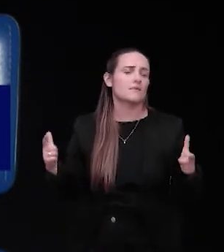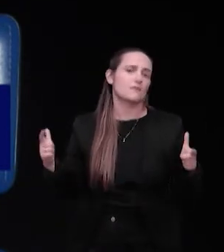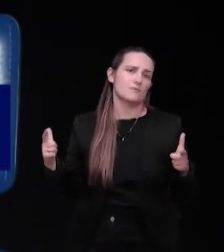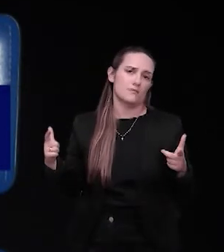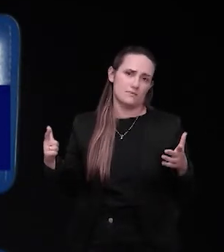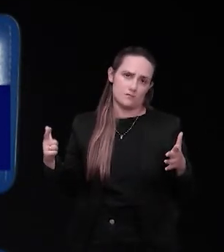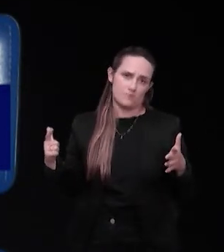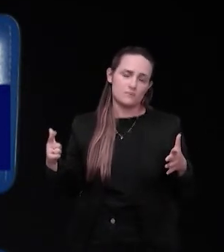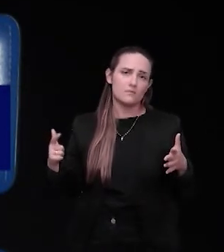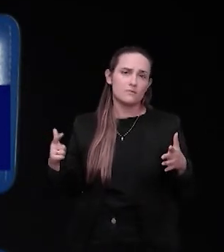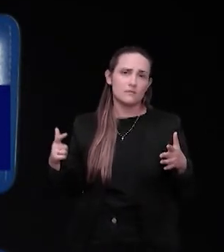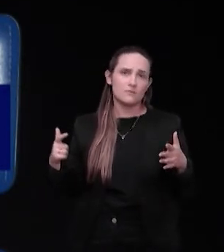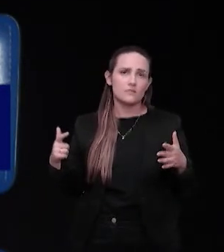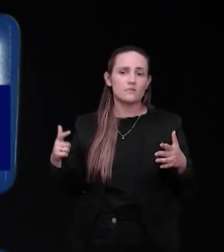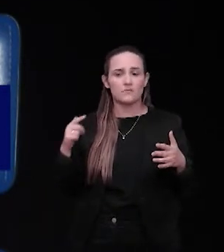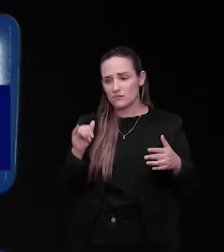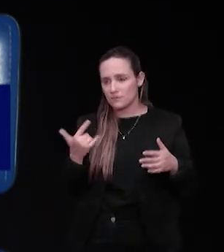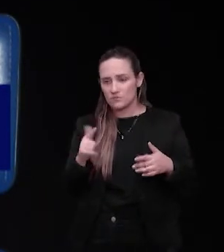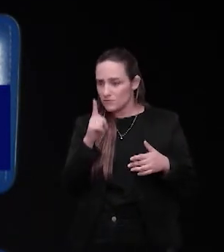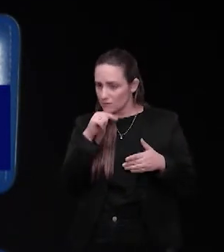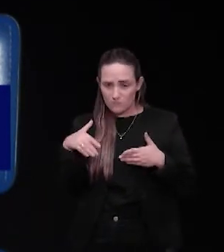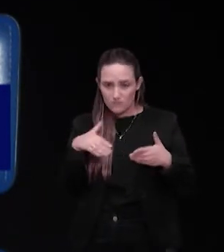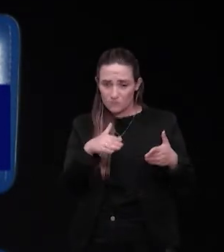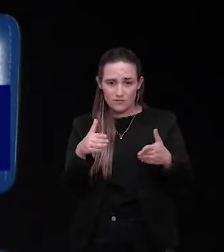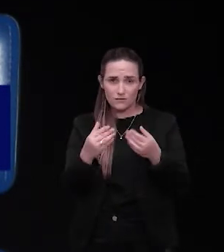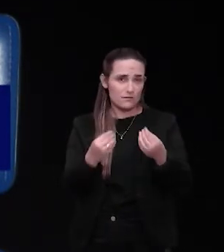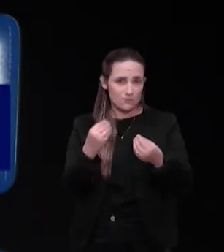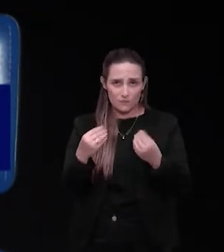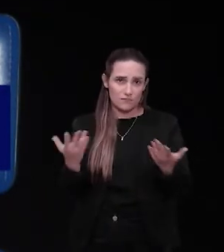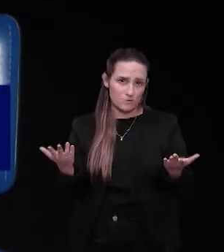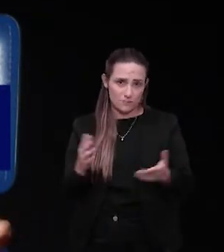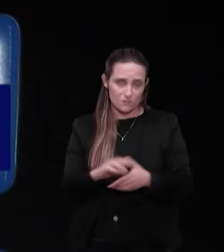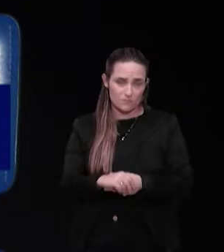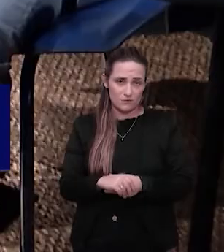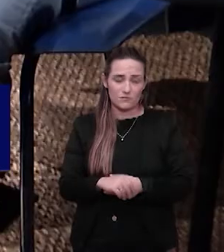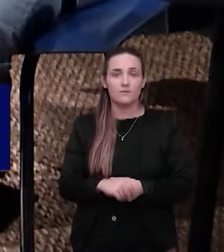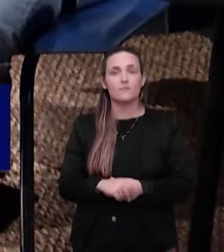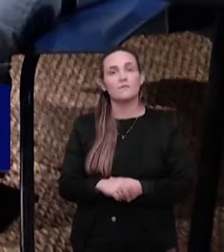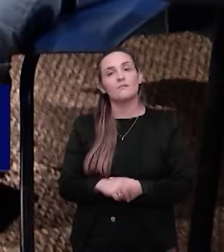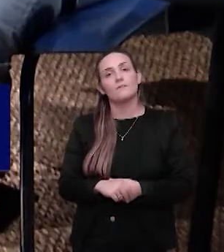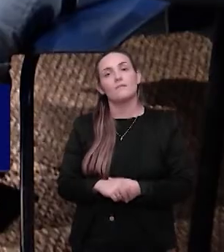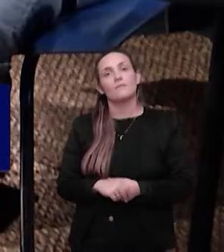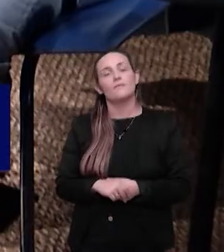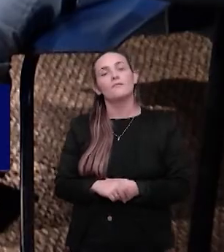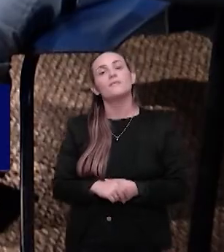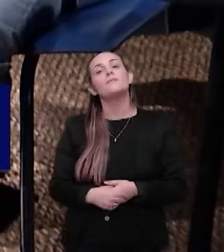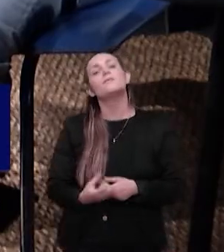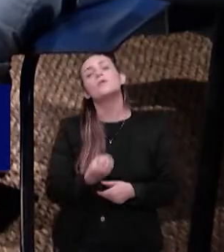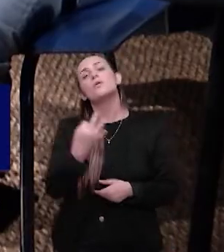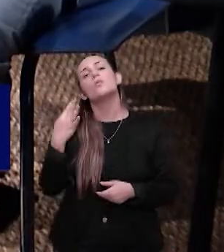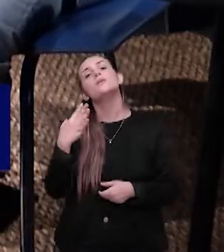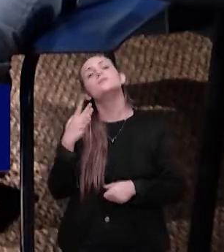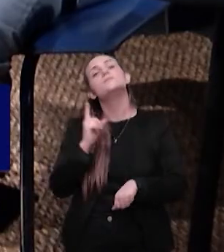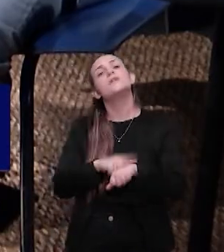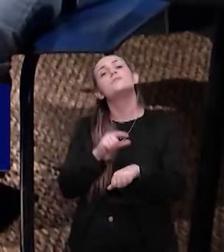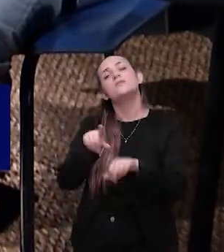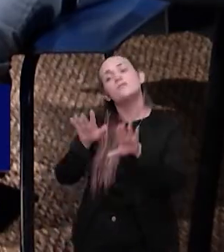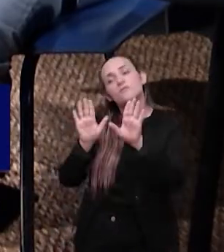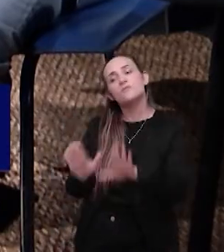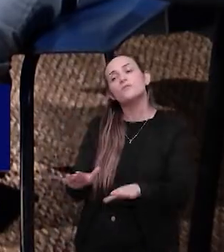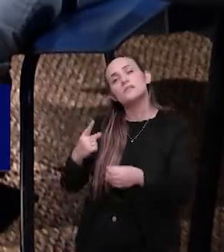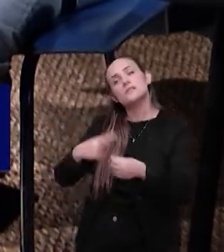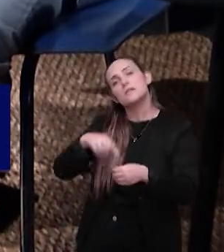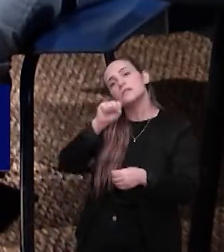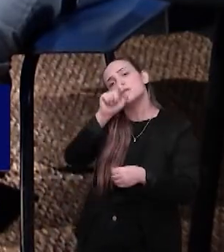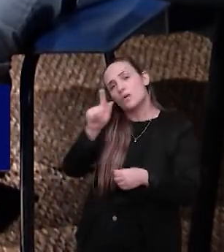de fatores externos. Sem o fator externo dos rios que descem abaixo, não tem Pantanal. Doutor Alexandre, o senhor ficou quantos anos em São Gabriel? 8